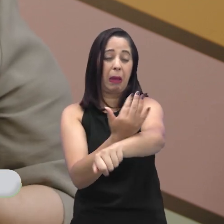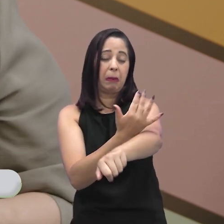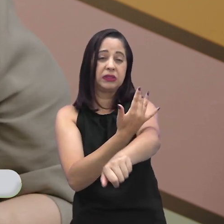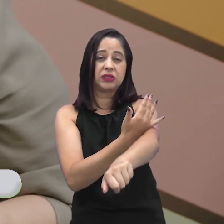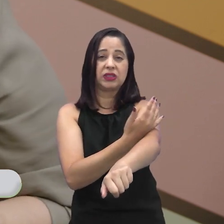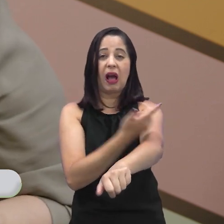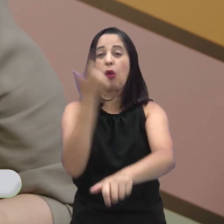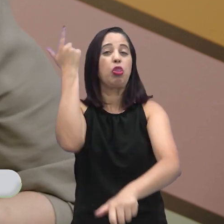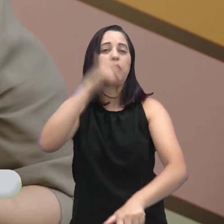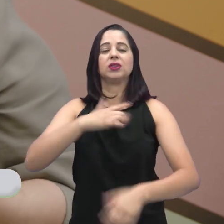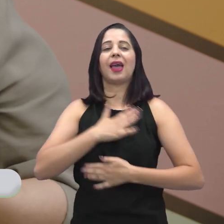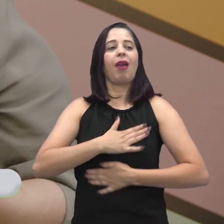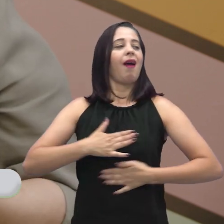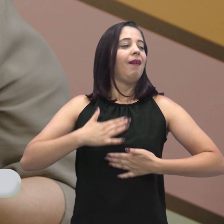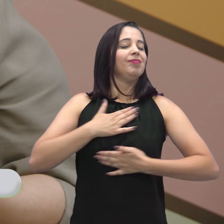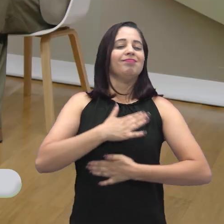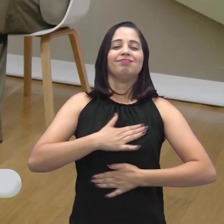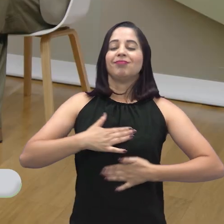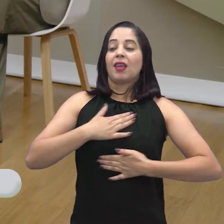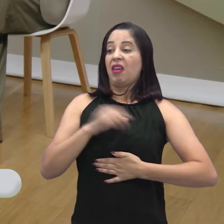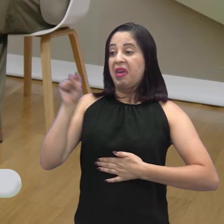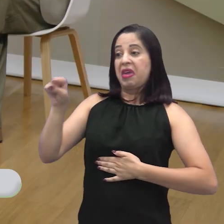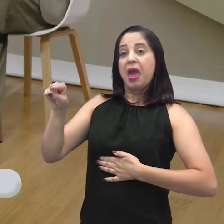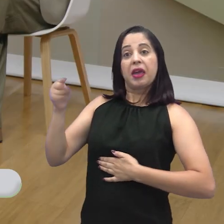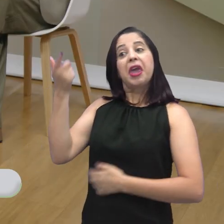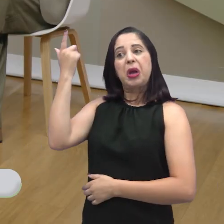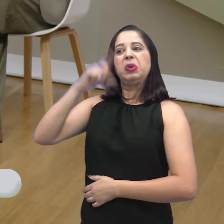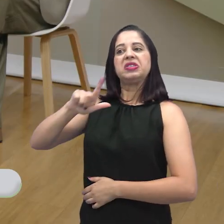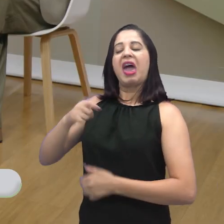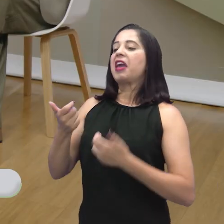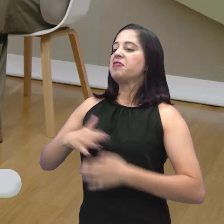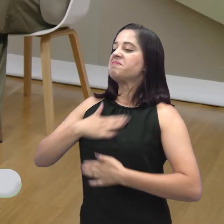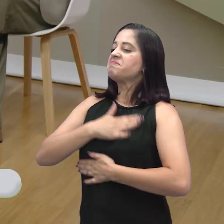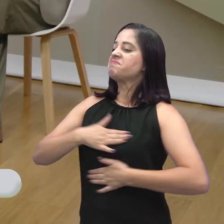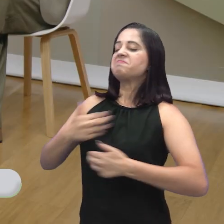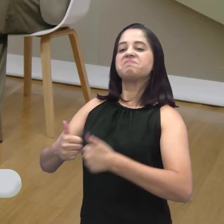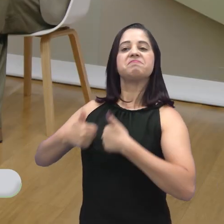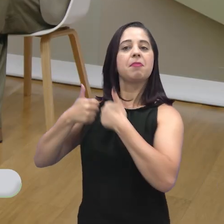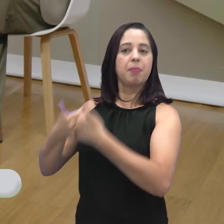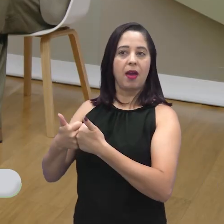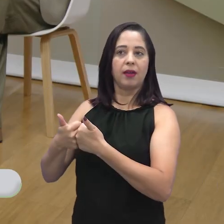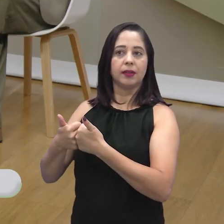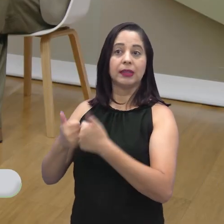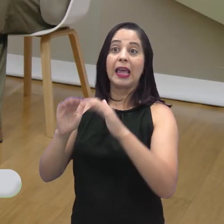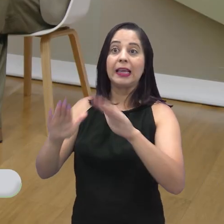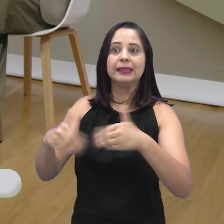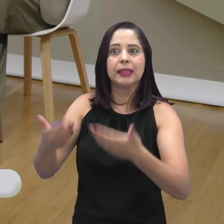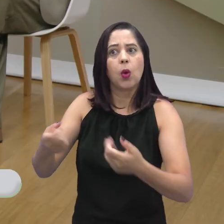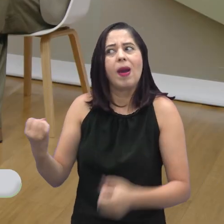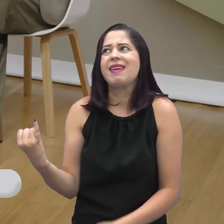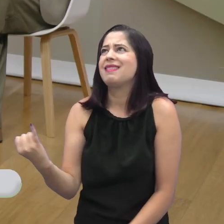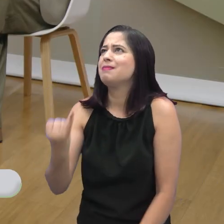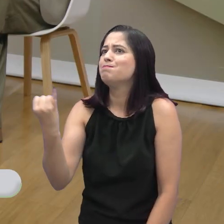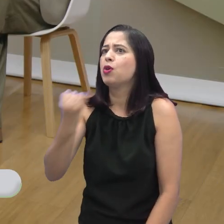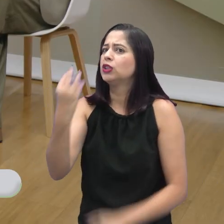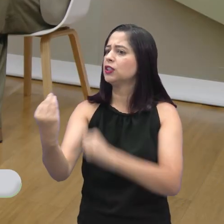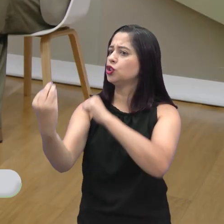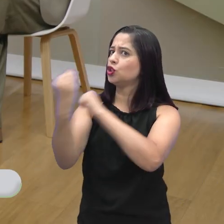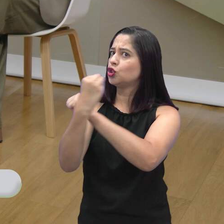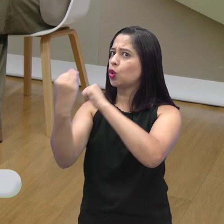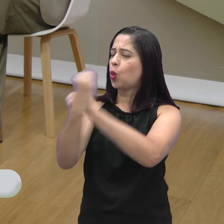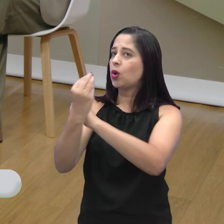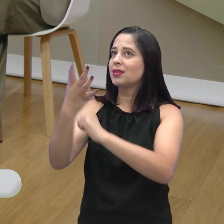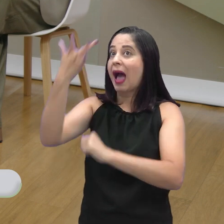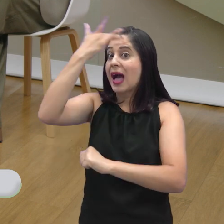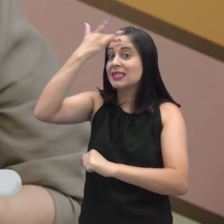esse bem-estar. Né? Então, a questão da saúde mental, ela tem uma importância primordial que nós precisamos nos